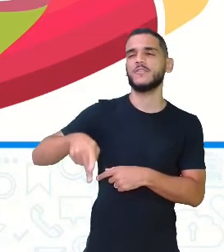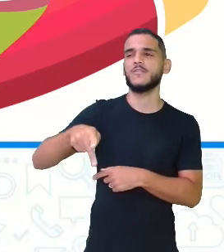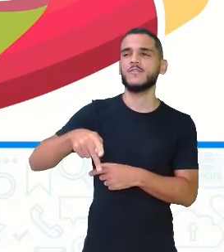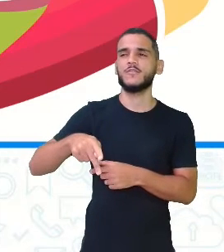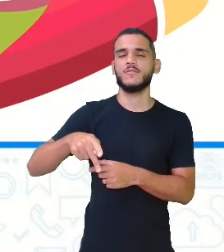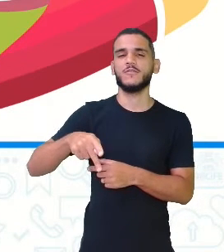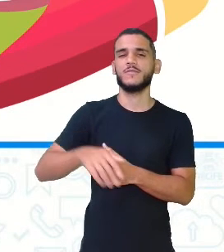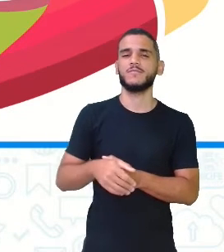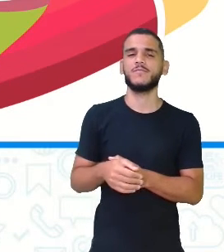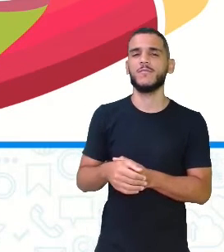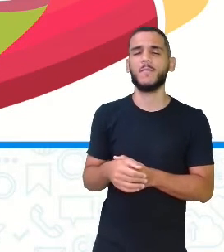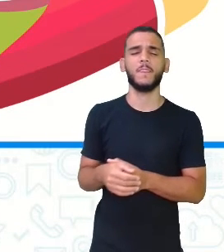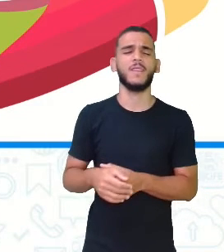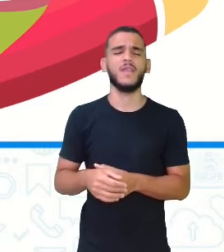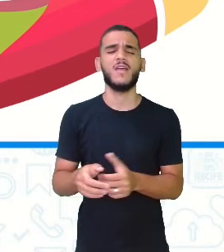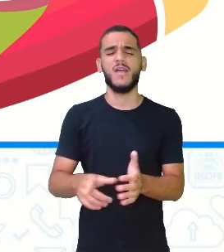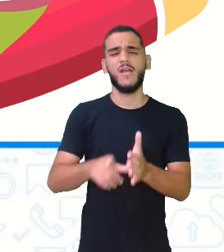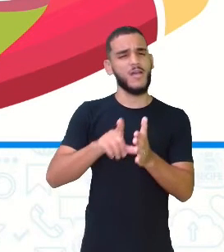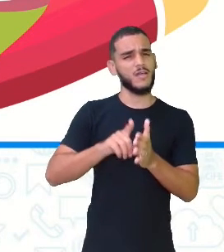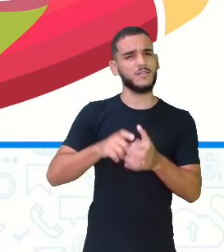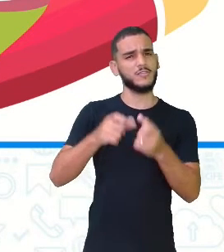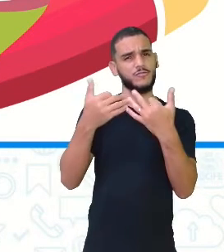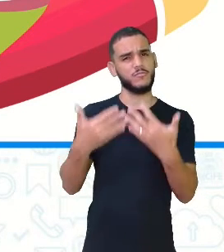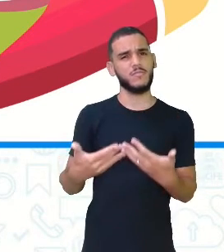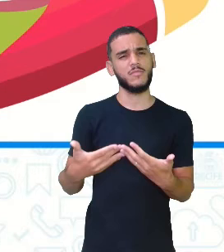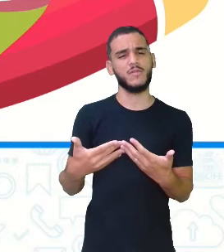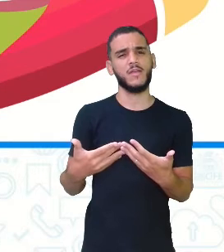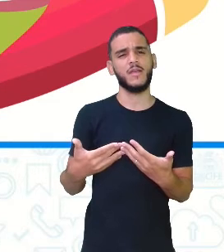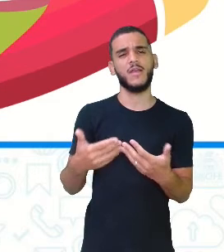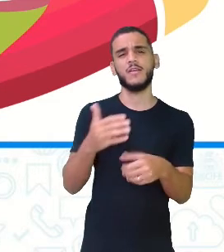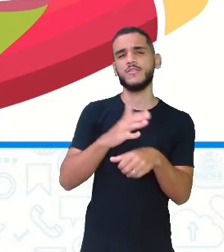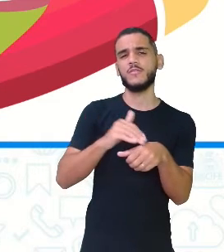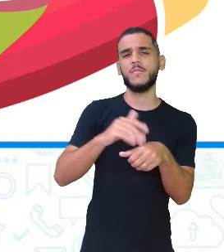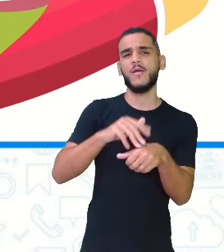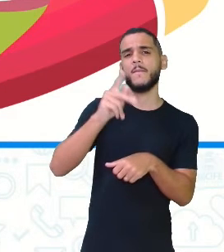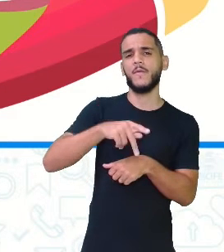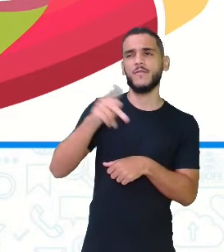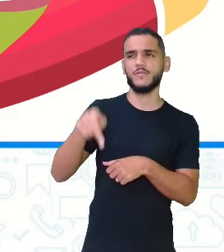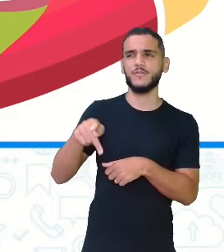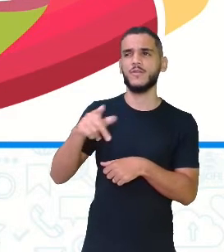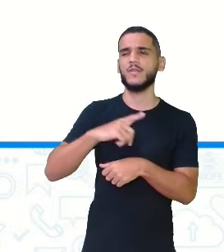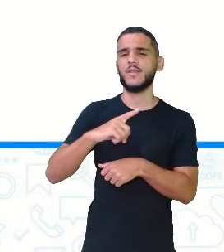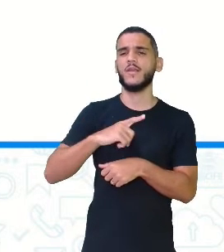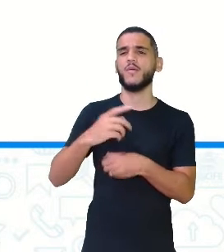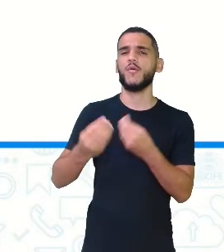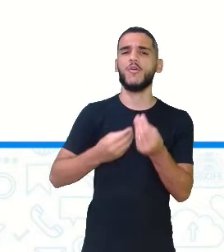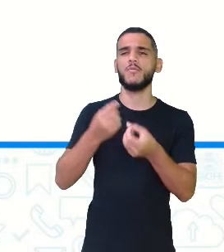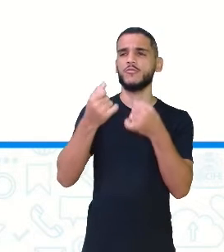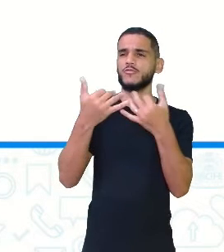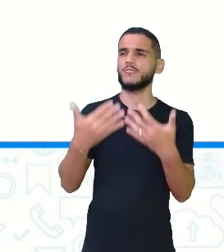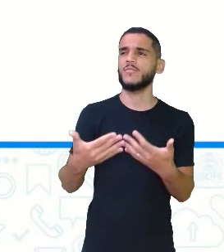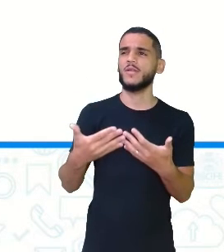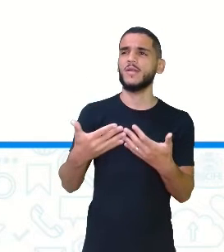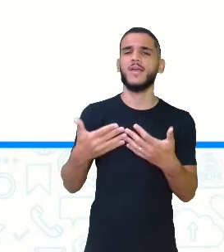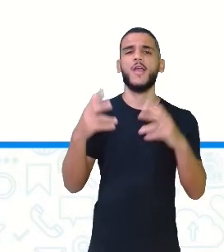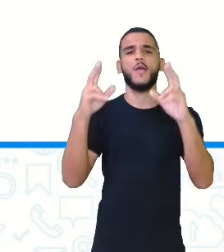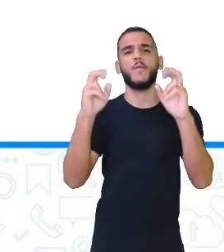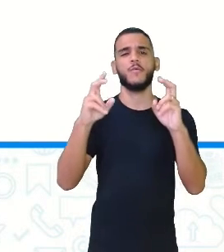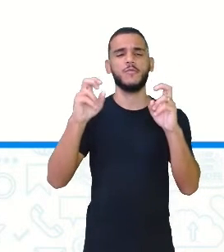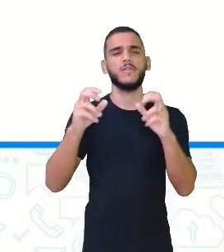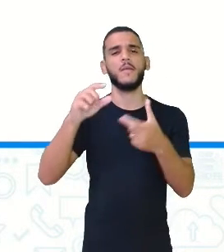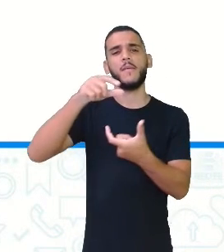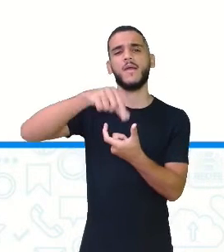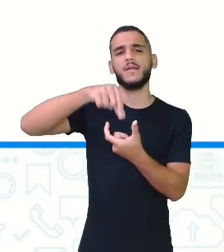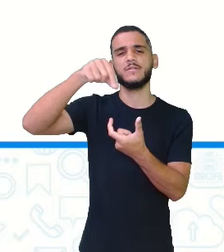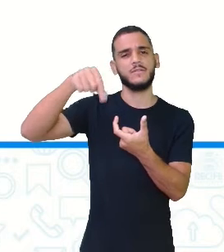Professora, mas antes de a gente chamar o professor Givanilson, você não tem como falar um pouco sobre sílaba tônica, não? Eu tenho